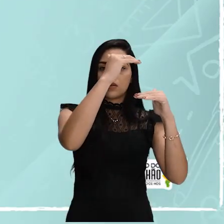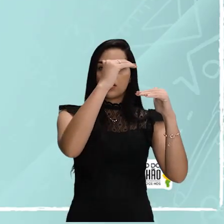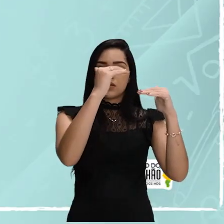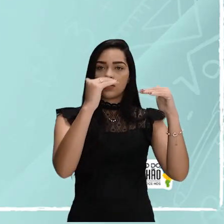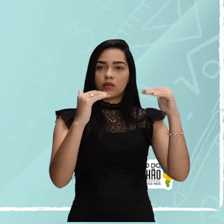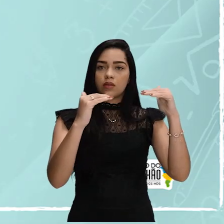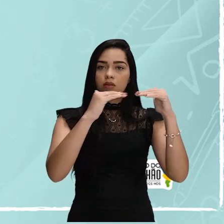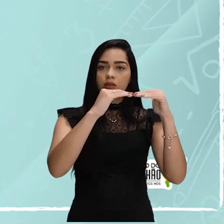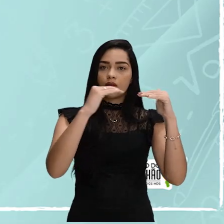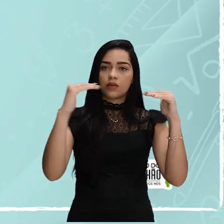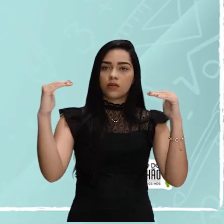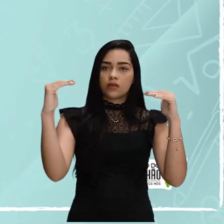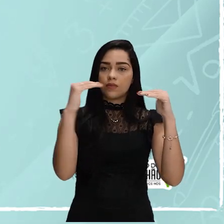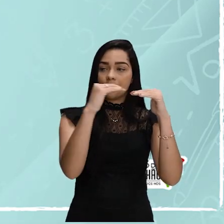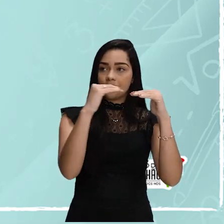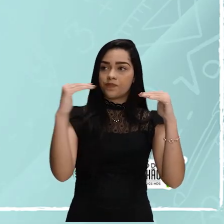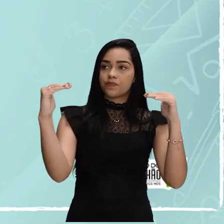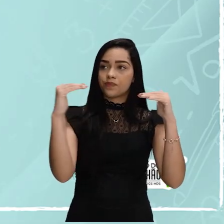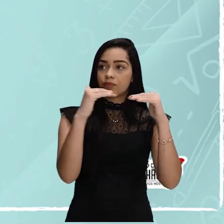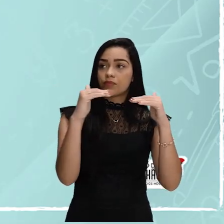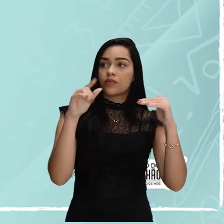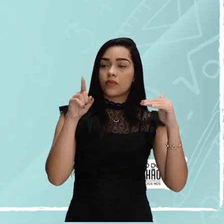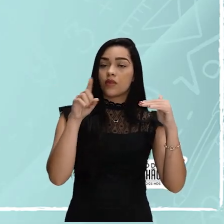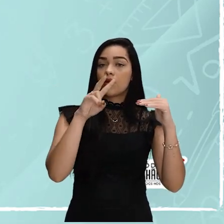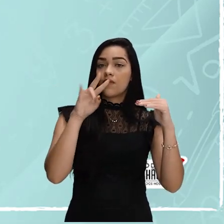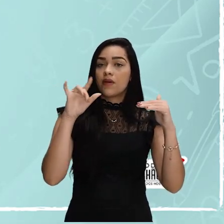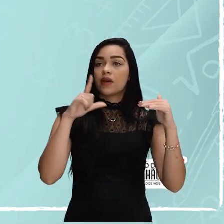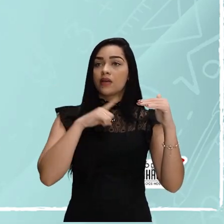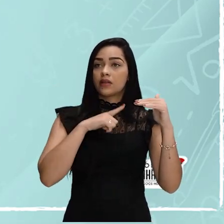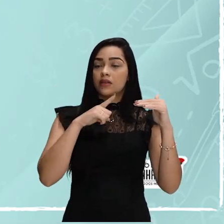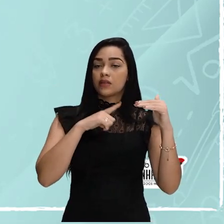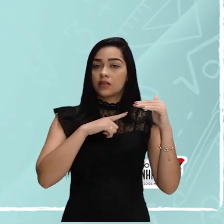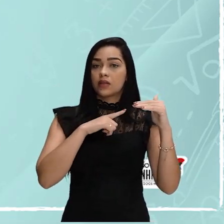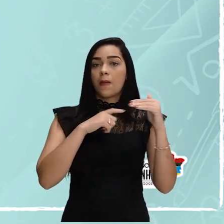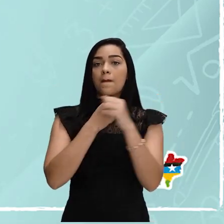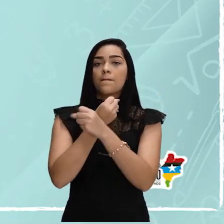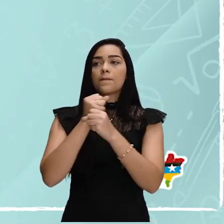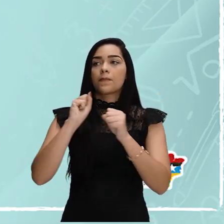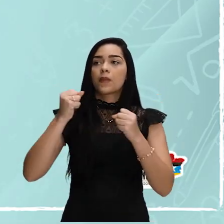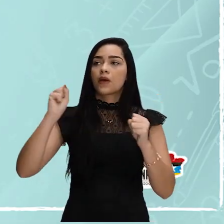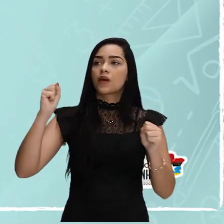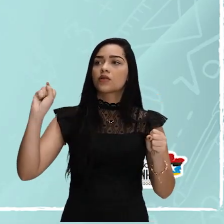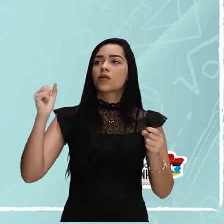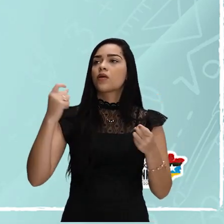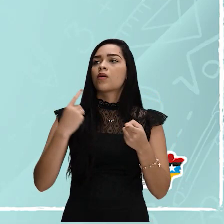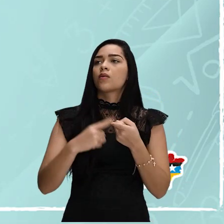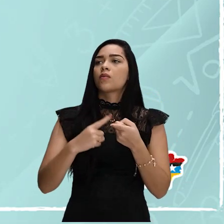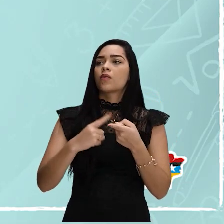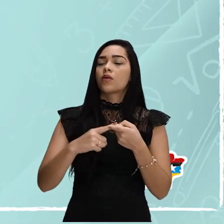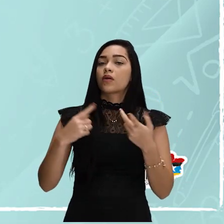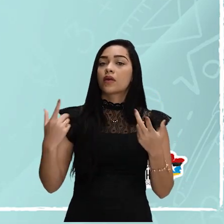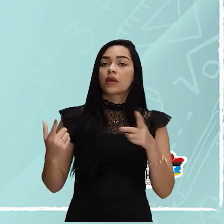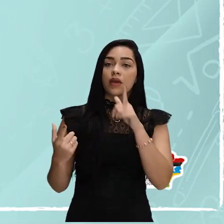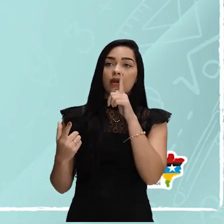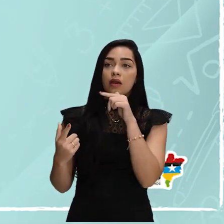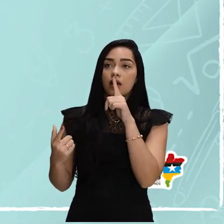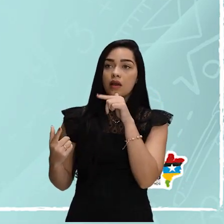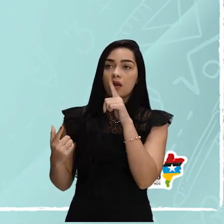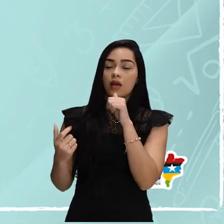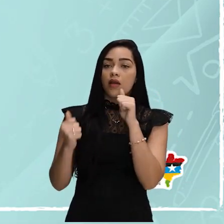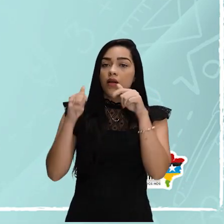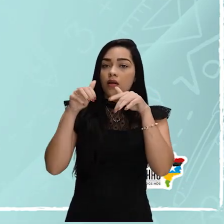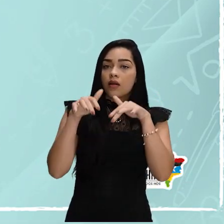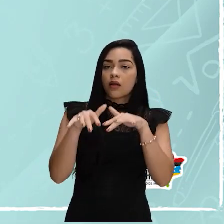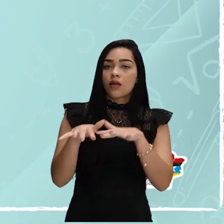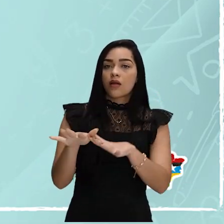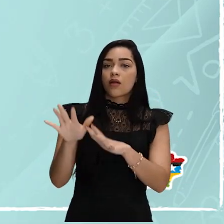rio e chega aqui no curso médio, você vai encontrar um ambiente de maior biodiversidade. Por quê? A água está andando